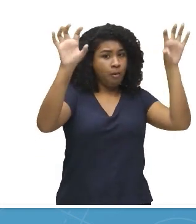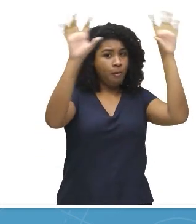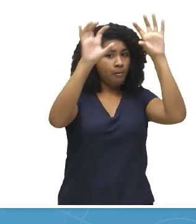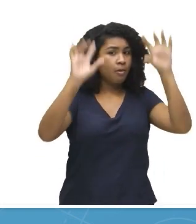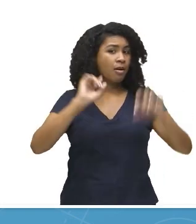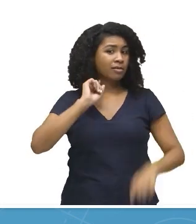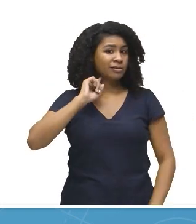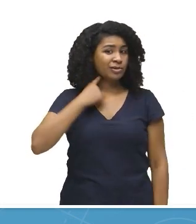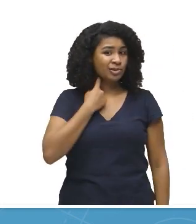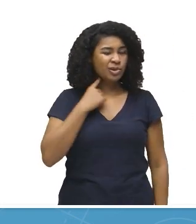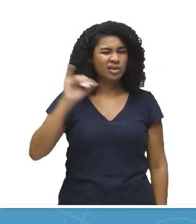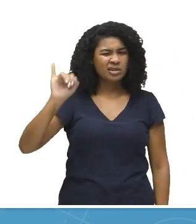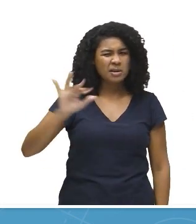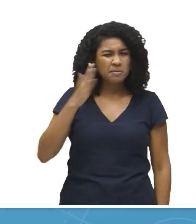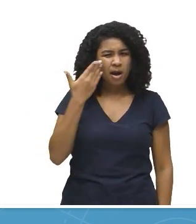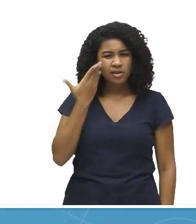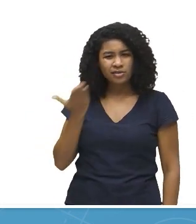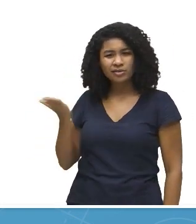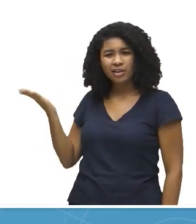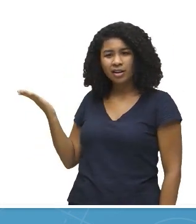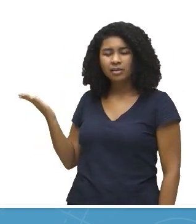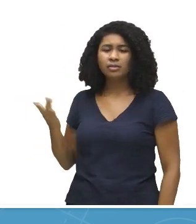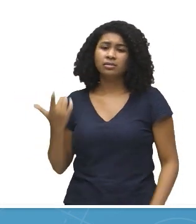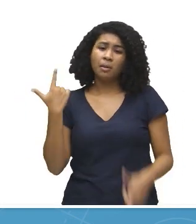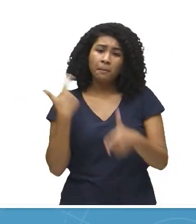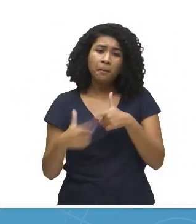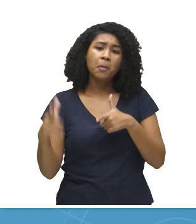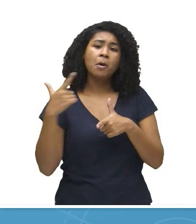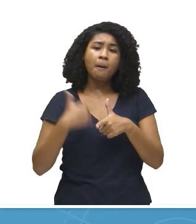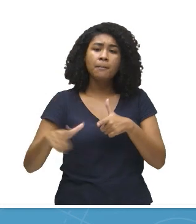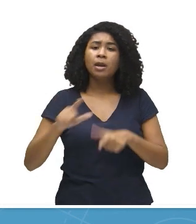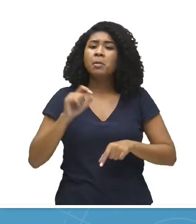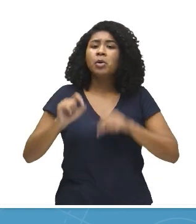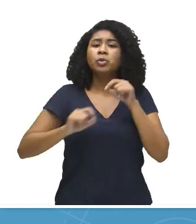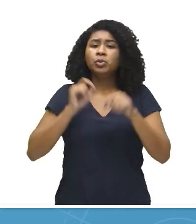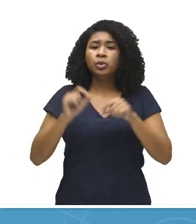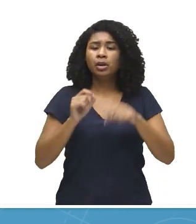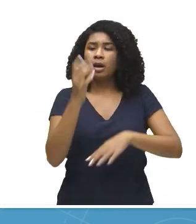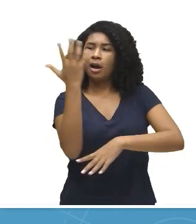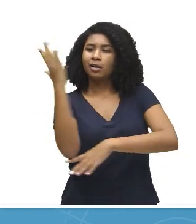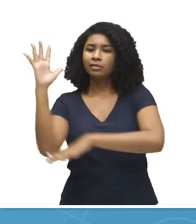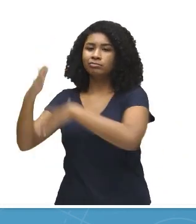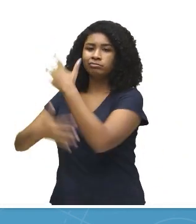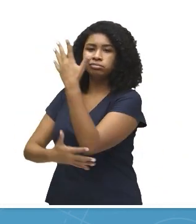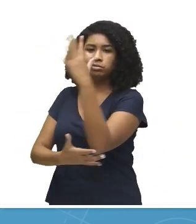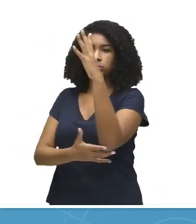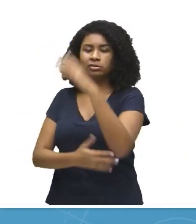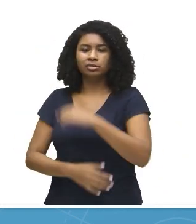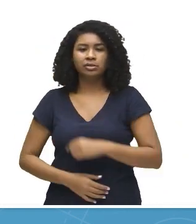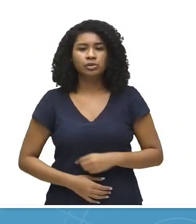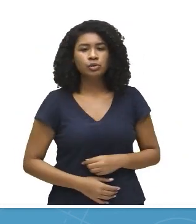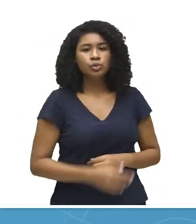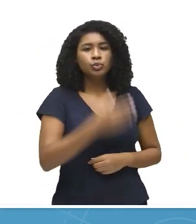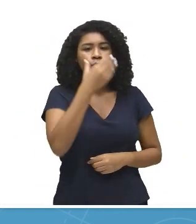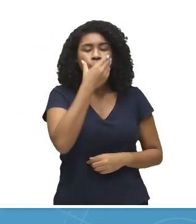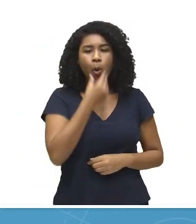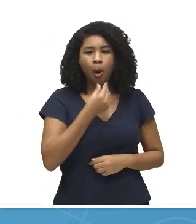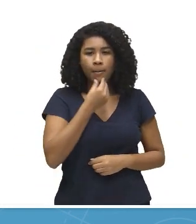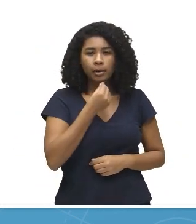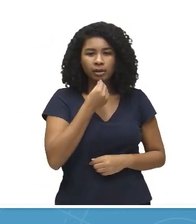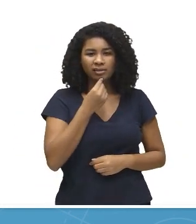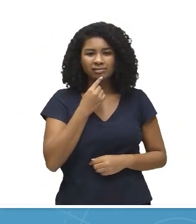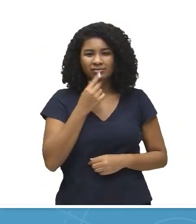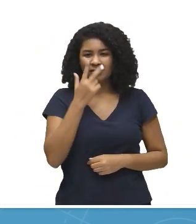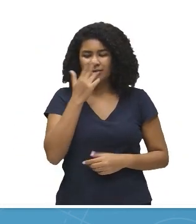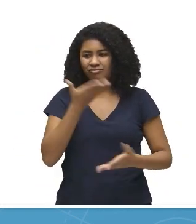na relação homem com a natureza, né? Como a gente pode observar aqui na imagem, olha, nessas chaminés,